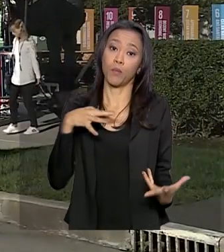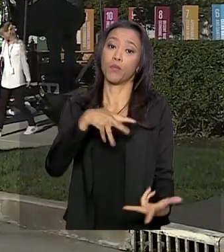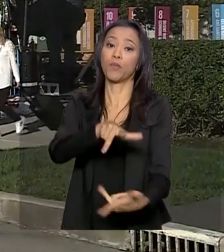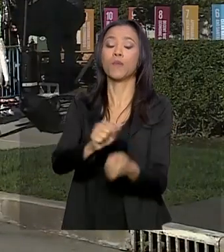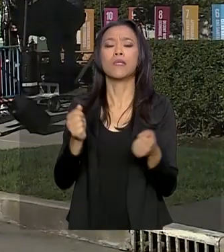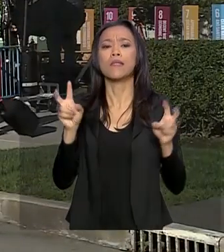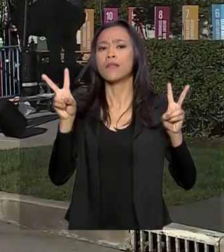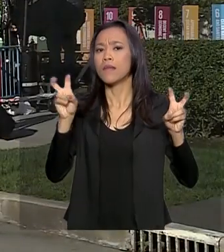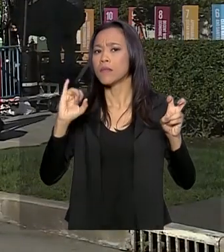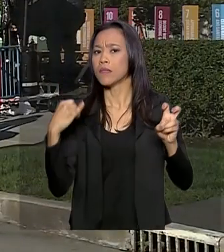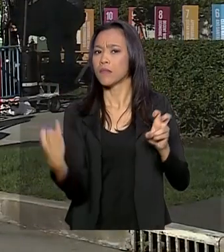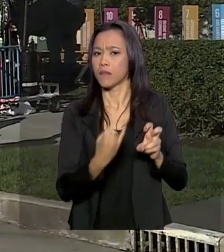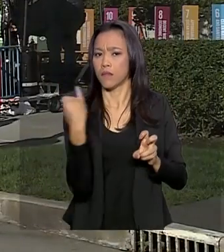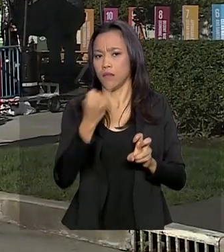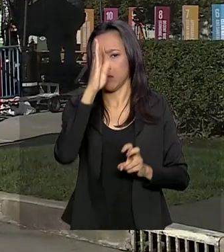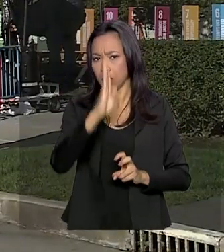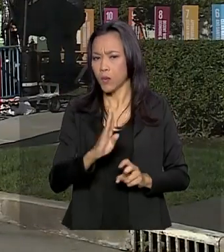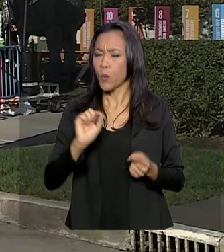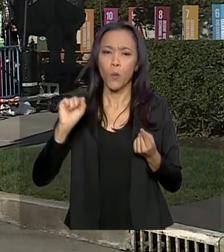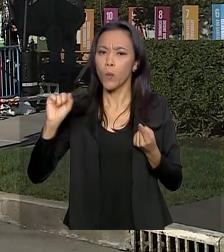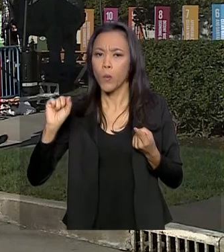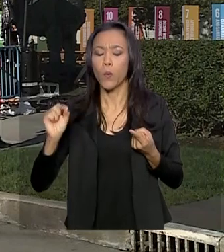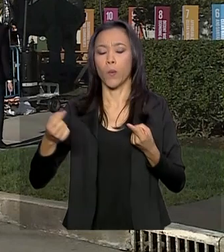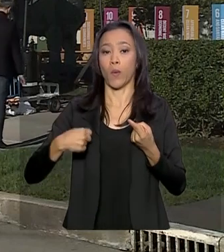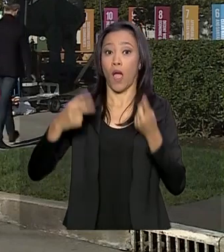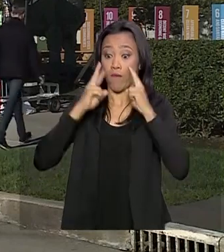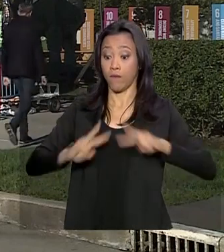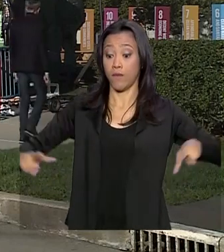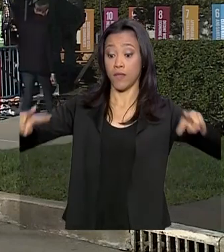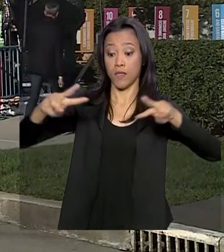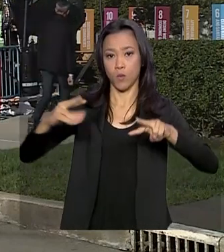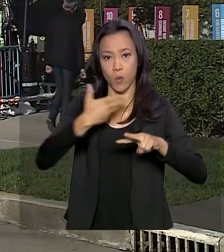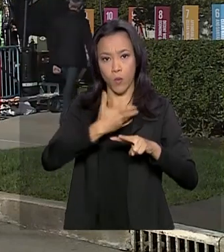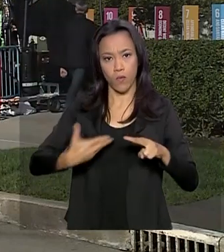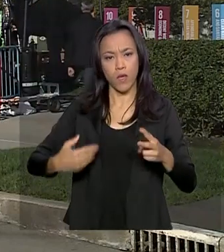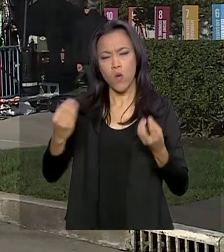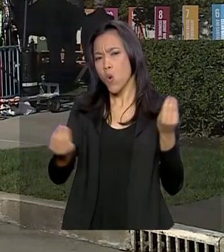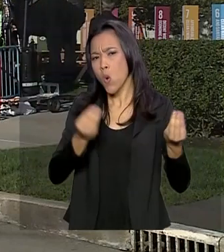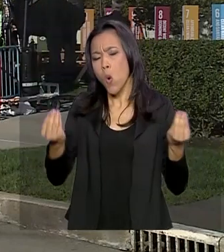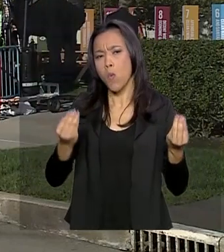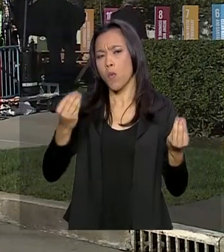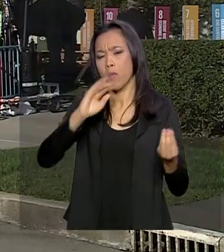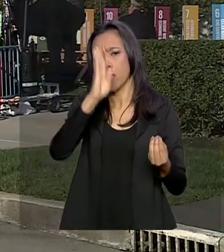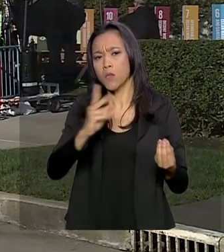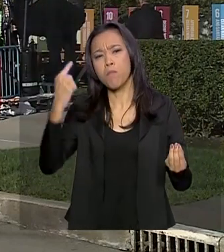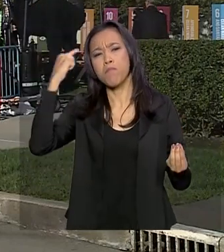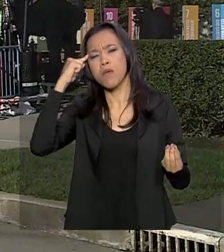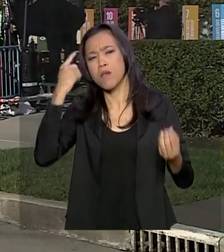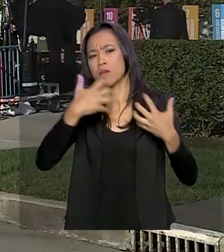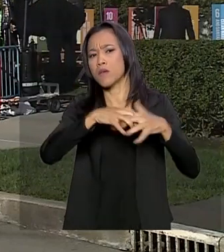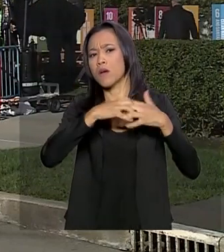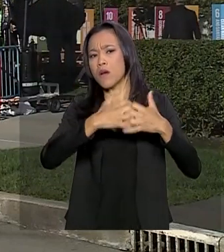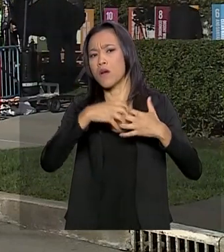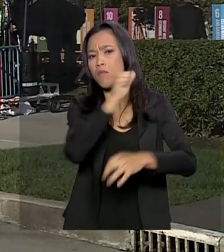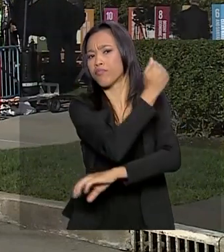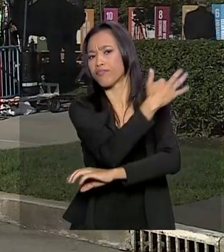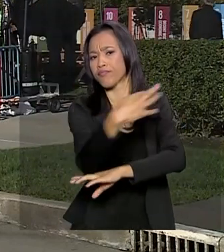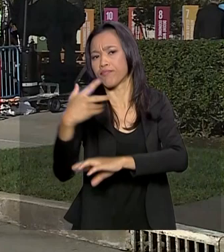importantes para o brasil que são a visão do governo a forma como o brasil pensa sobre meio ambiente e desenvolvimento sustentável